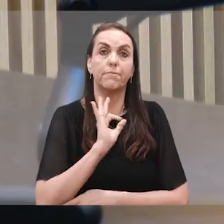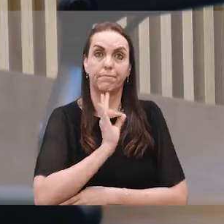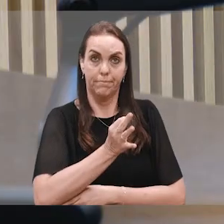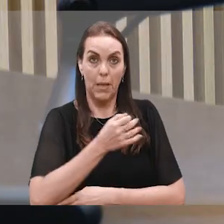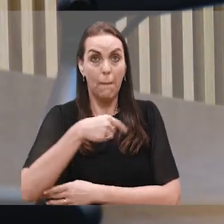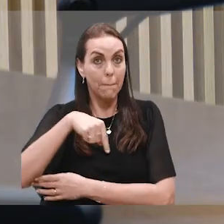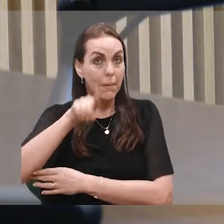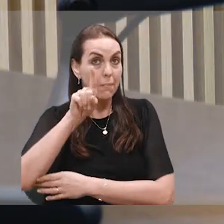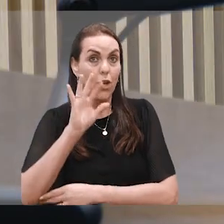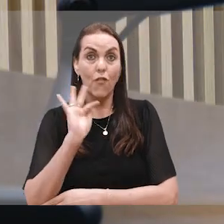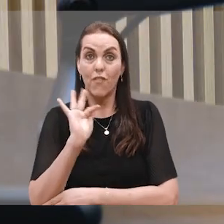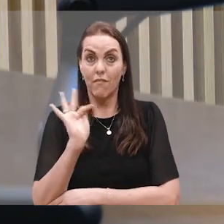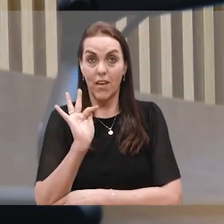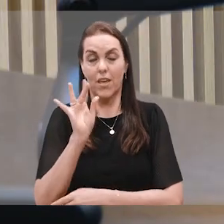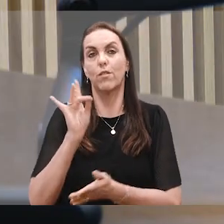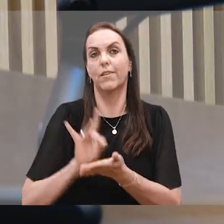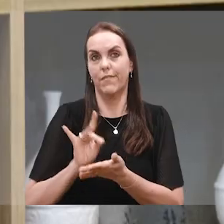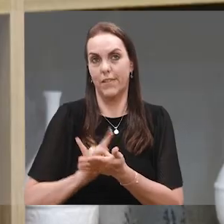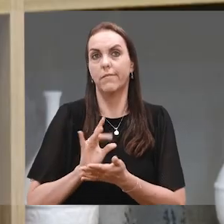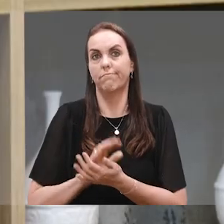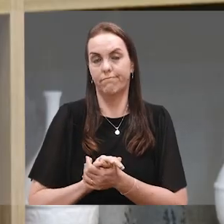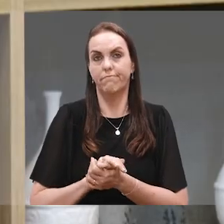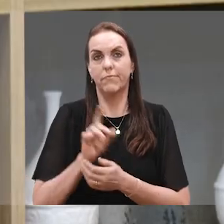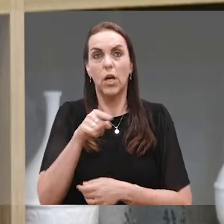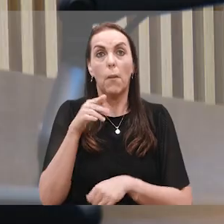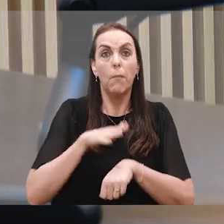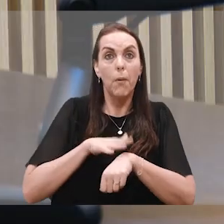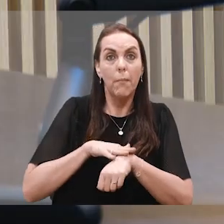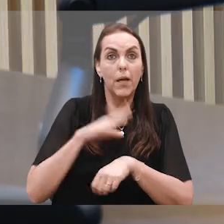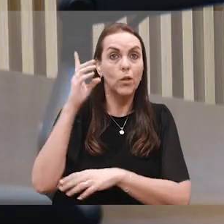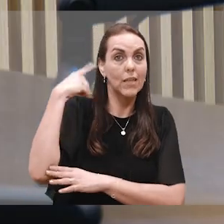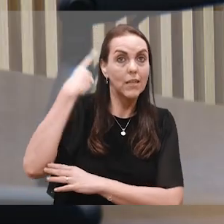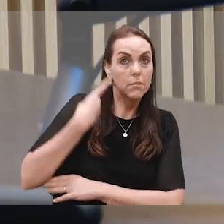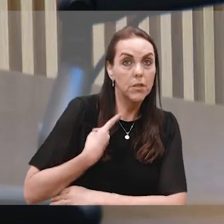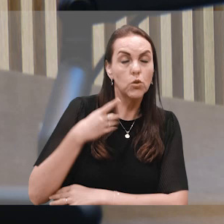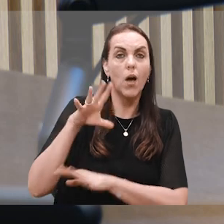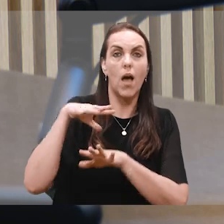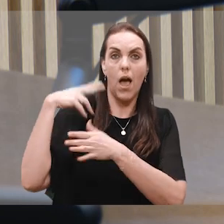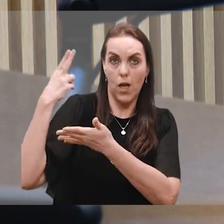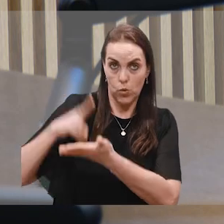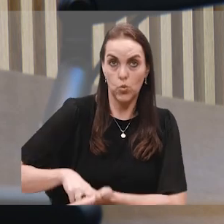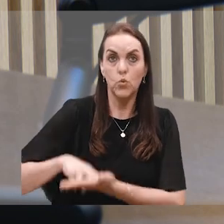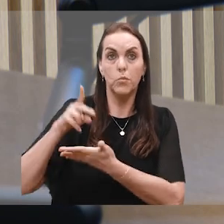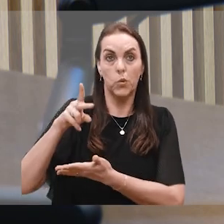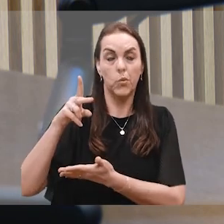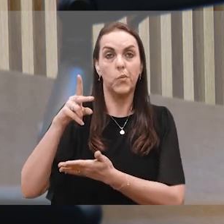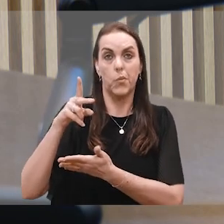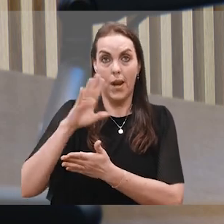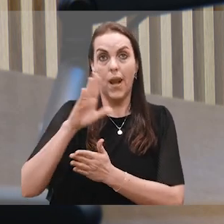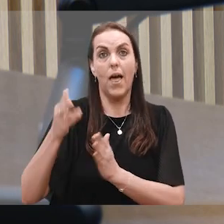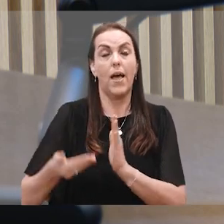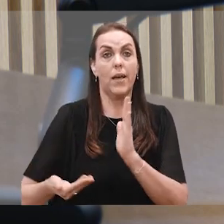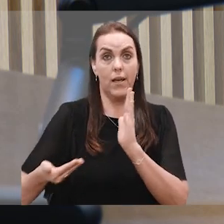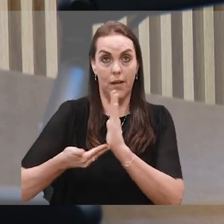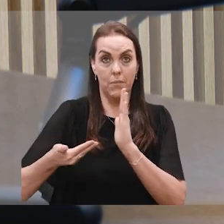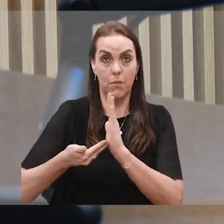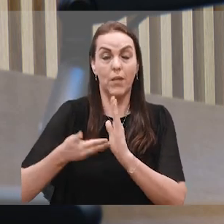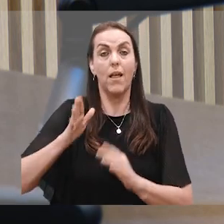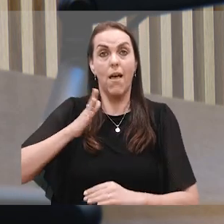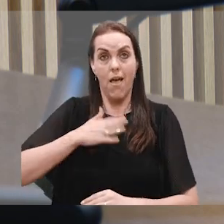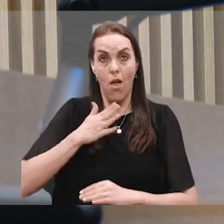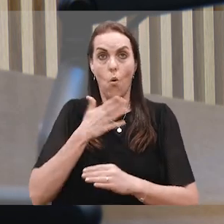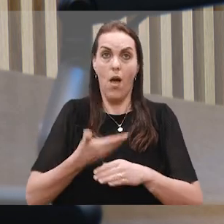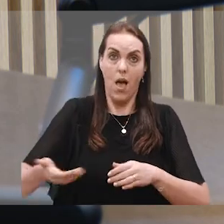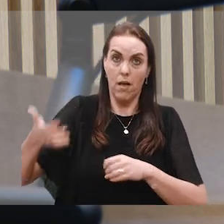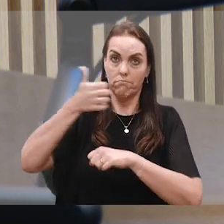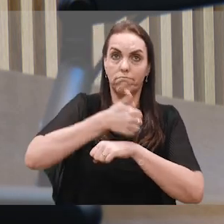3, 2023. 1º de fevereiro, na verdade. É, exato. Que foi quando ela assumiu a Quando, a Câmara lá, quando Câmara ela. dos Deputados, eu assumi